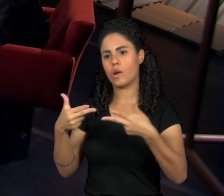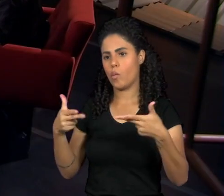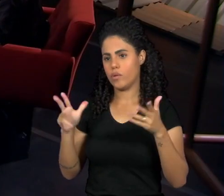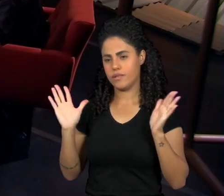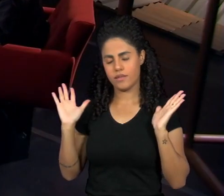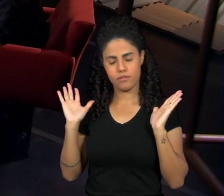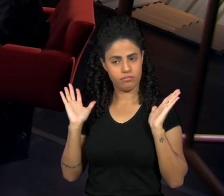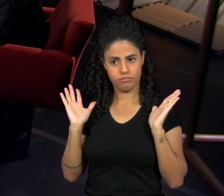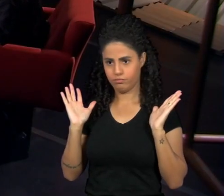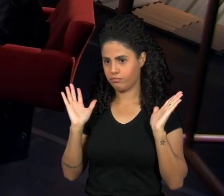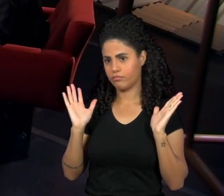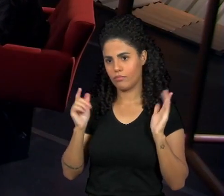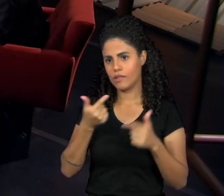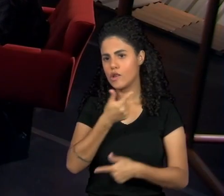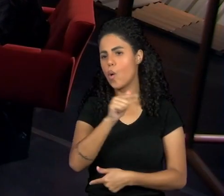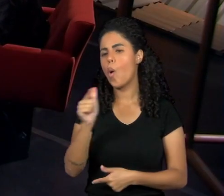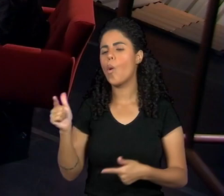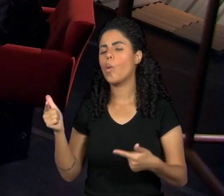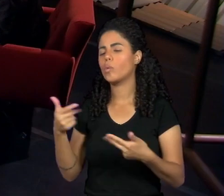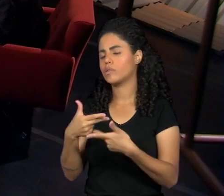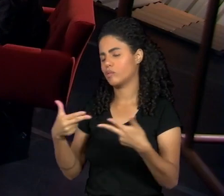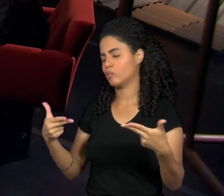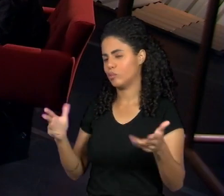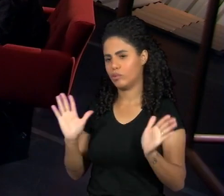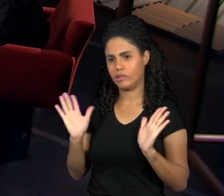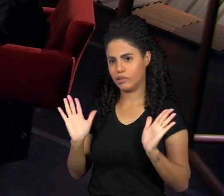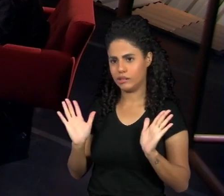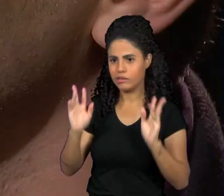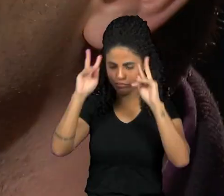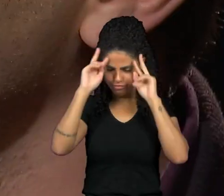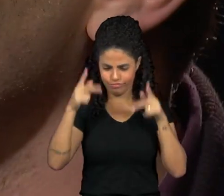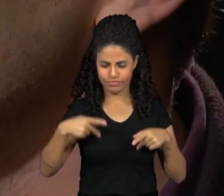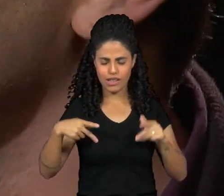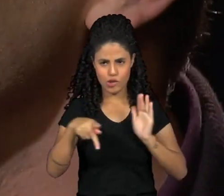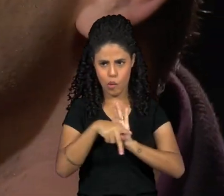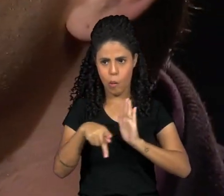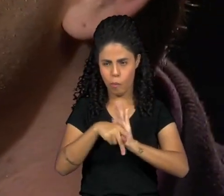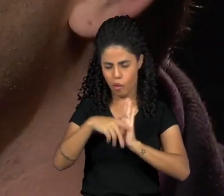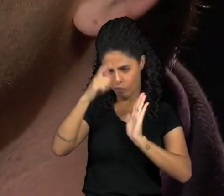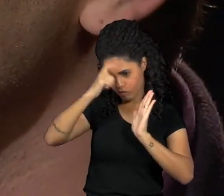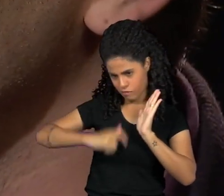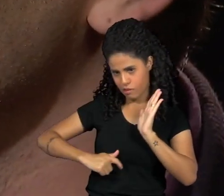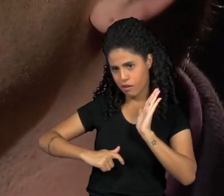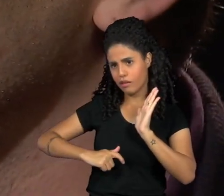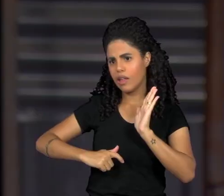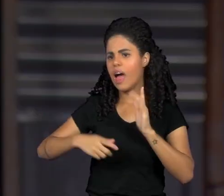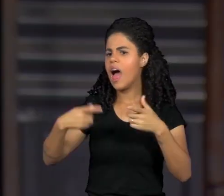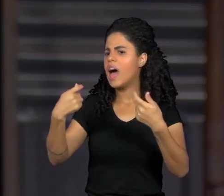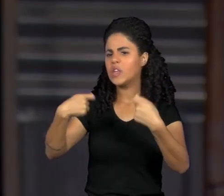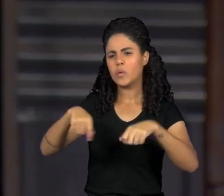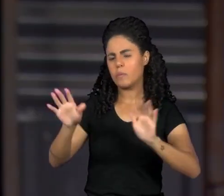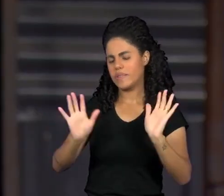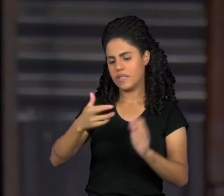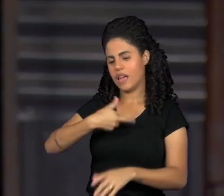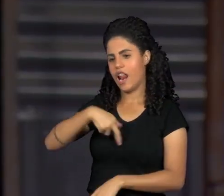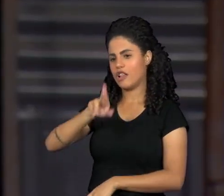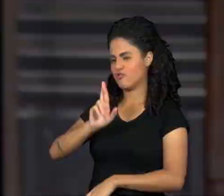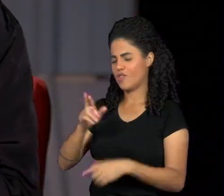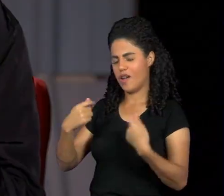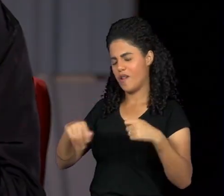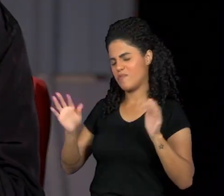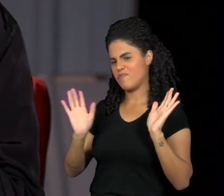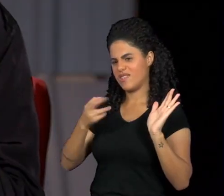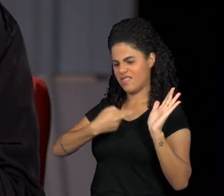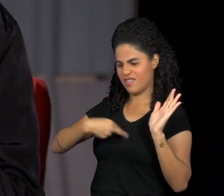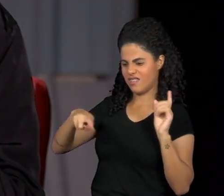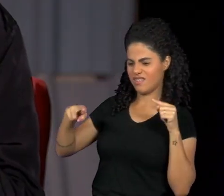onde? Acho que estão no humano, naquilo que é humano. Sim. E aí não precisa ser religioso, Não né? precisa ir Está pro em mim, etéreo. está em você,